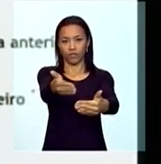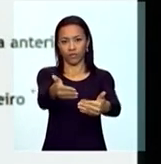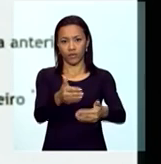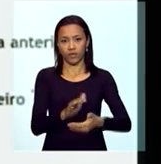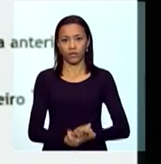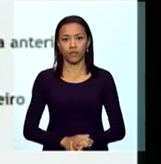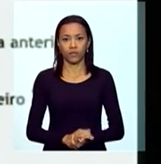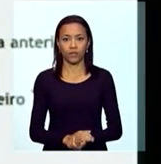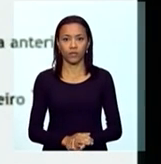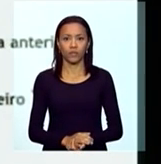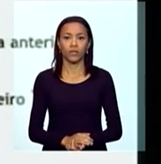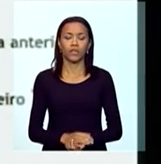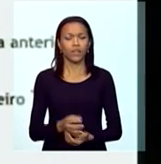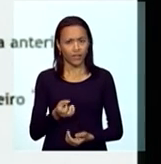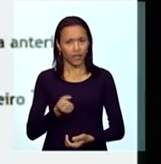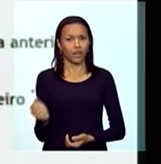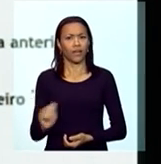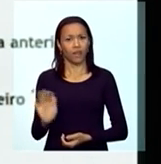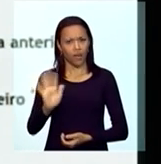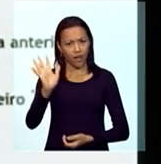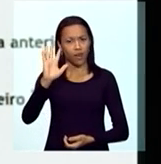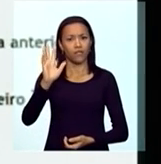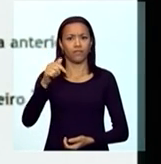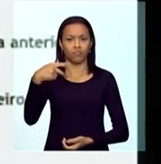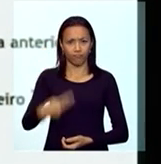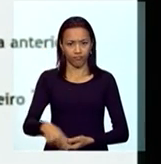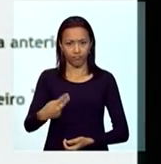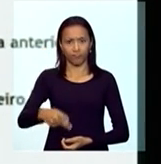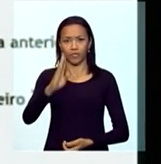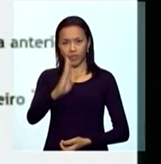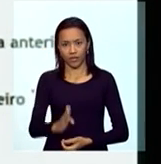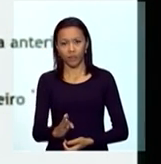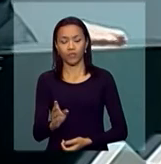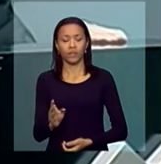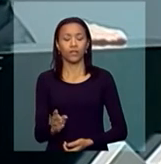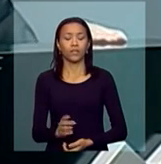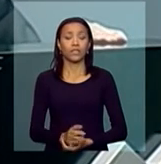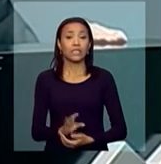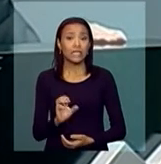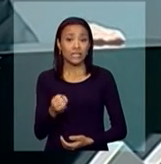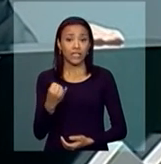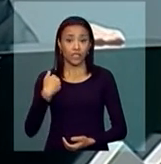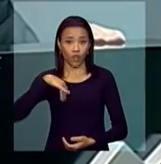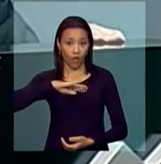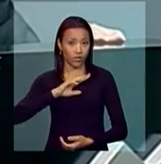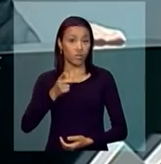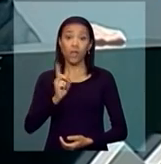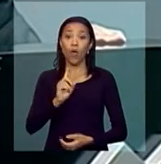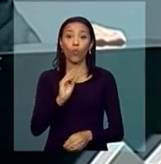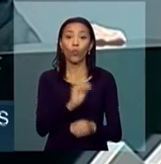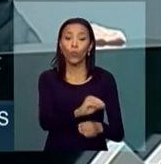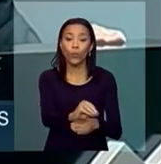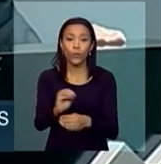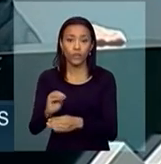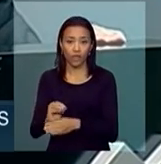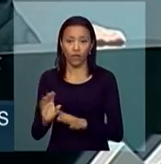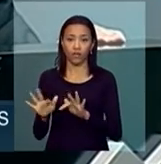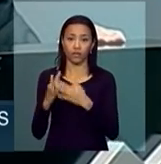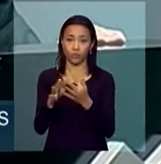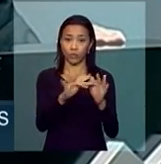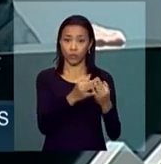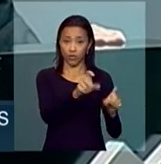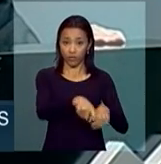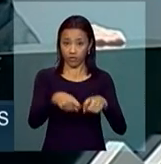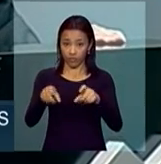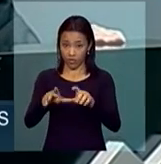daquele extrato fundiário, que é muito caro para o país, porque se a gente não cuidar da agricultura familiar, é claro